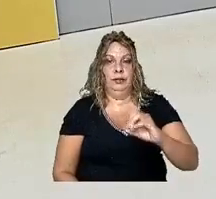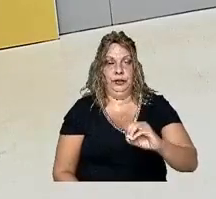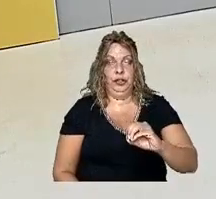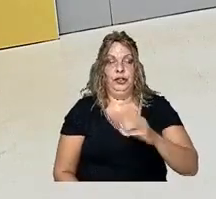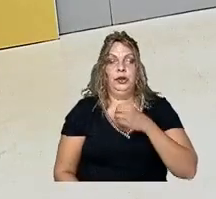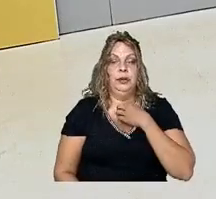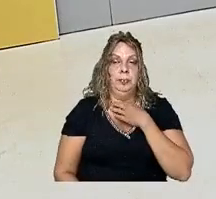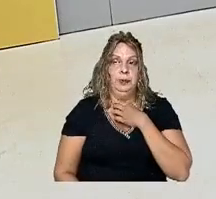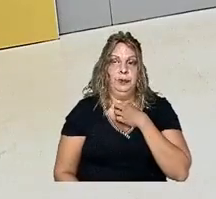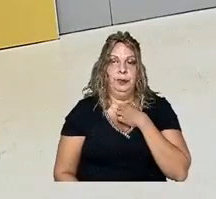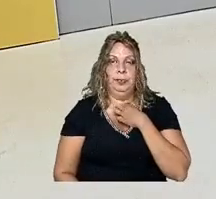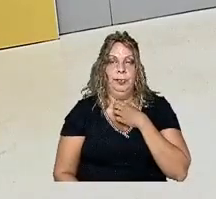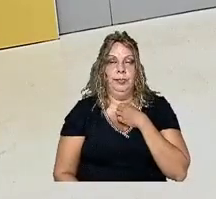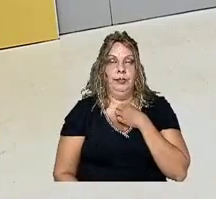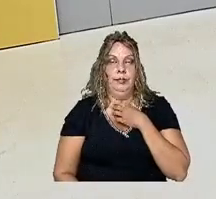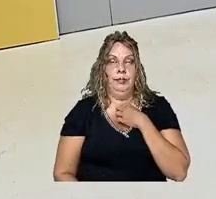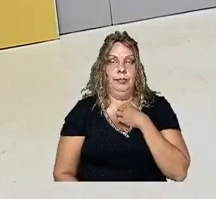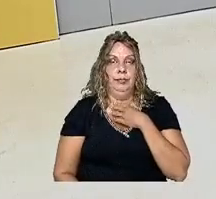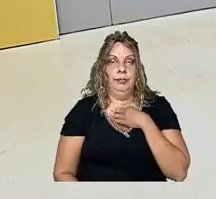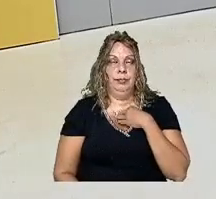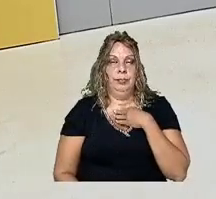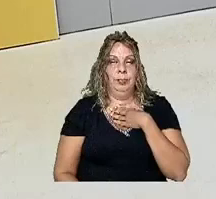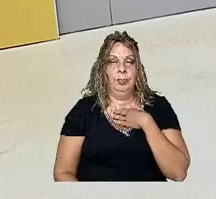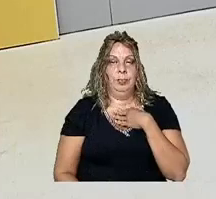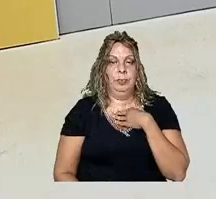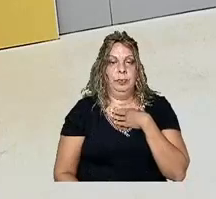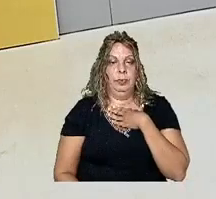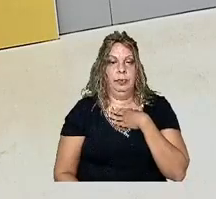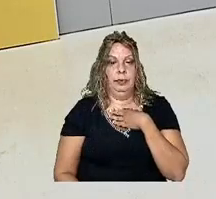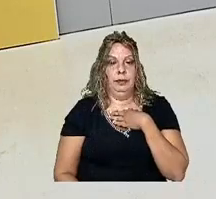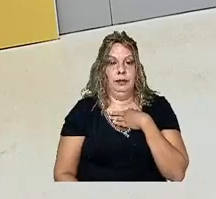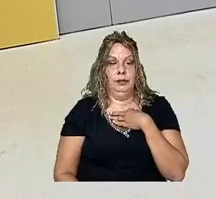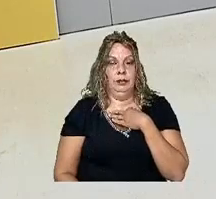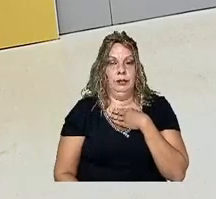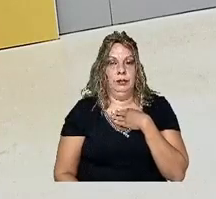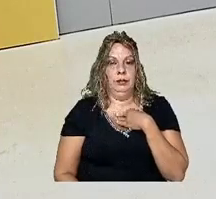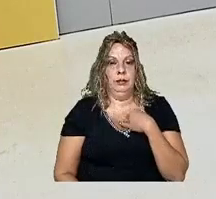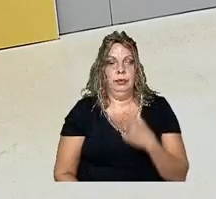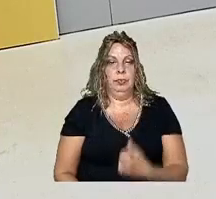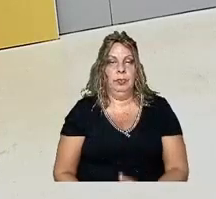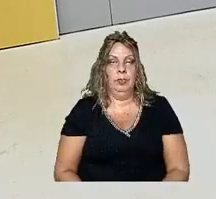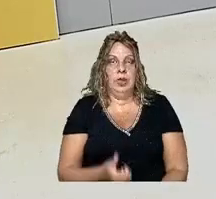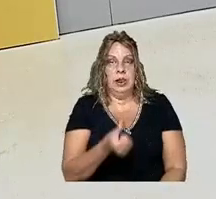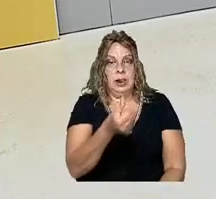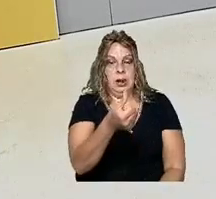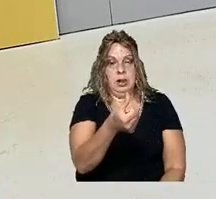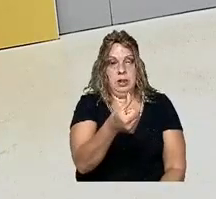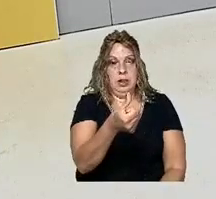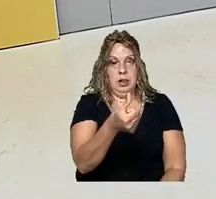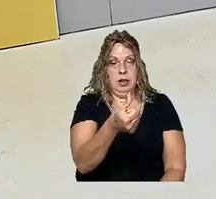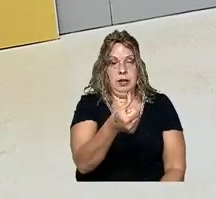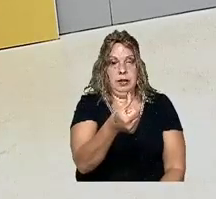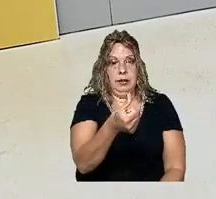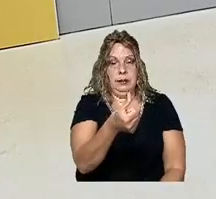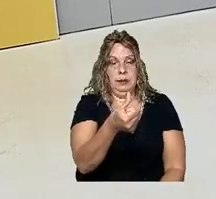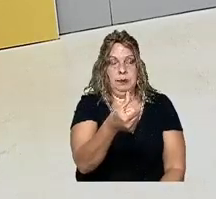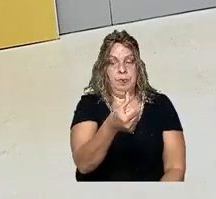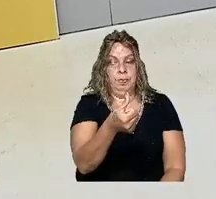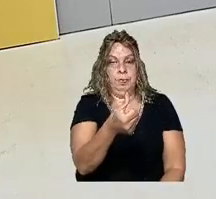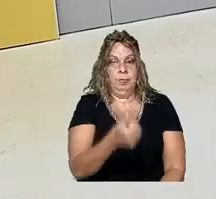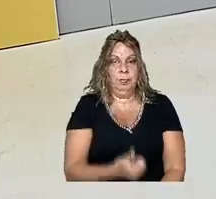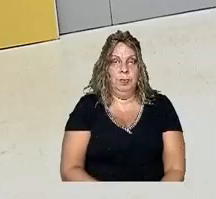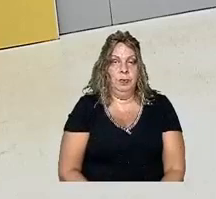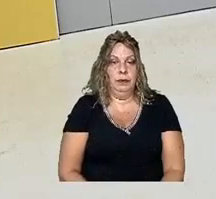Instância. Olha aí, número 20. E número 6, número 6, número